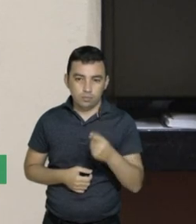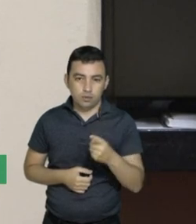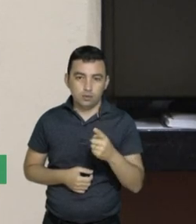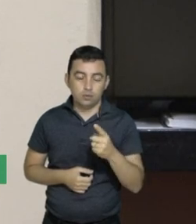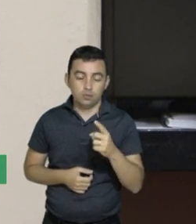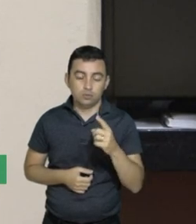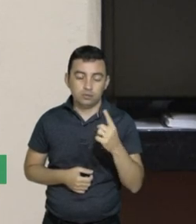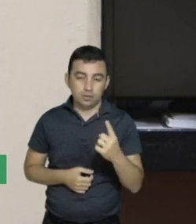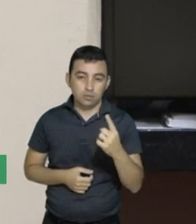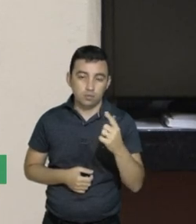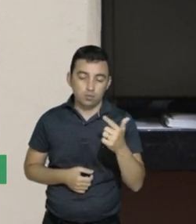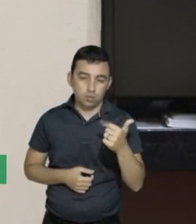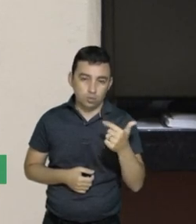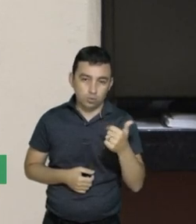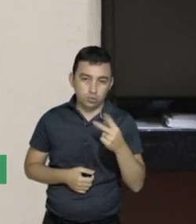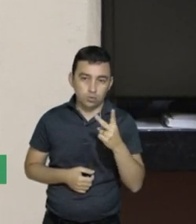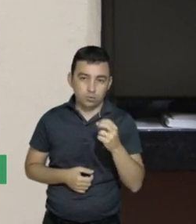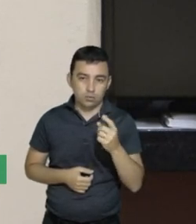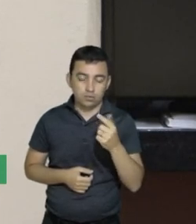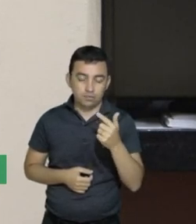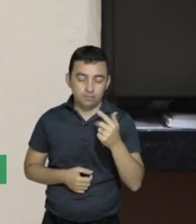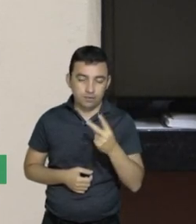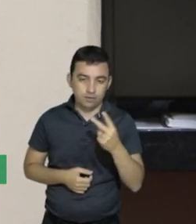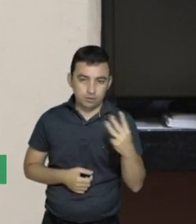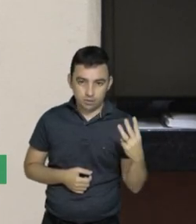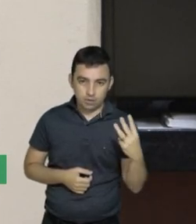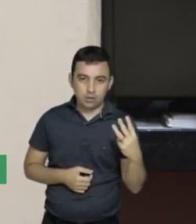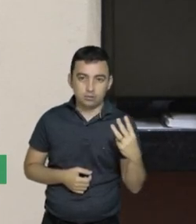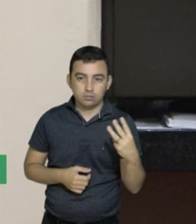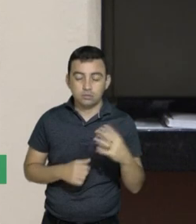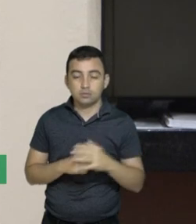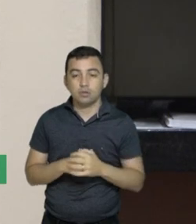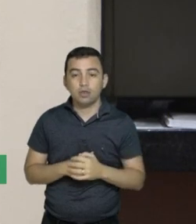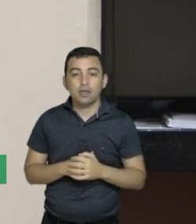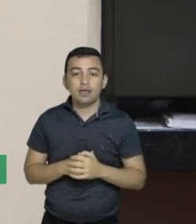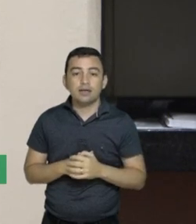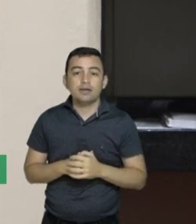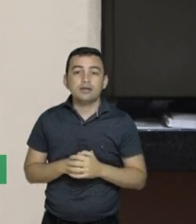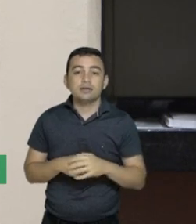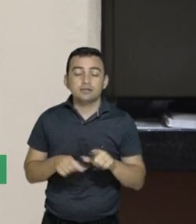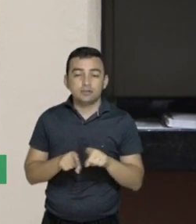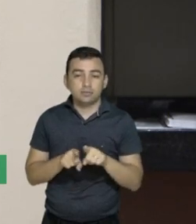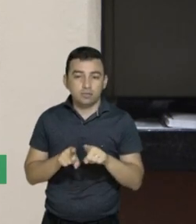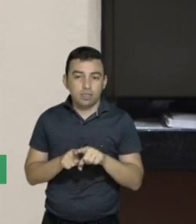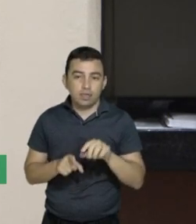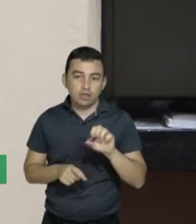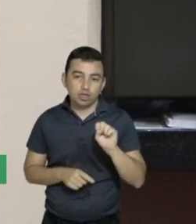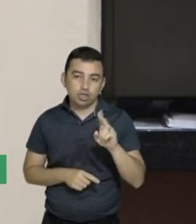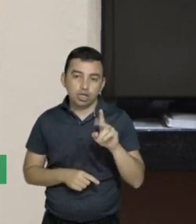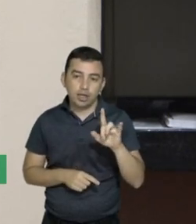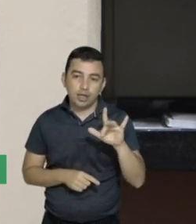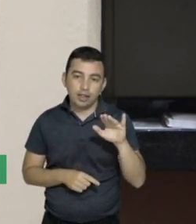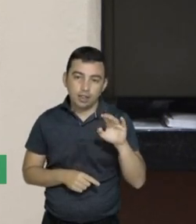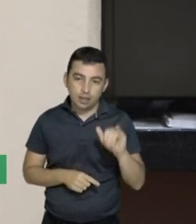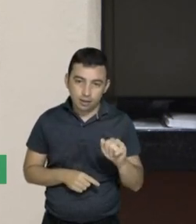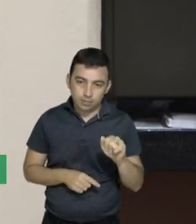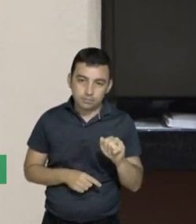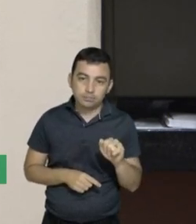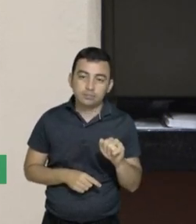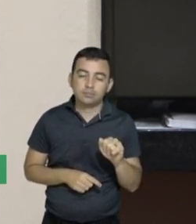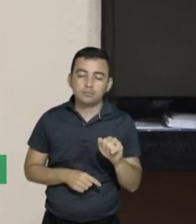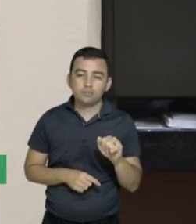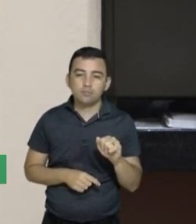1112/2023 a torre deputado Carlos Humberto solicitando a senhora Sheila Maria Martins Meireles